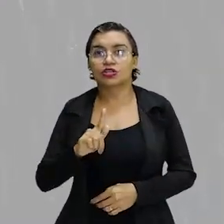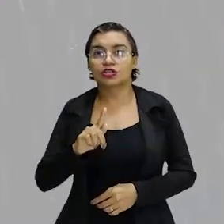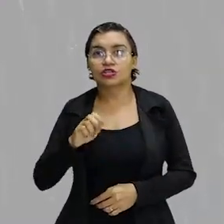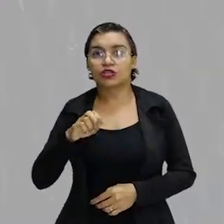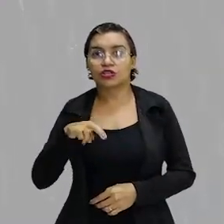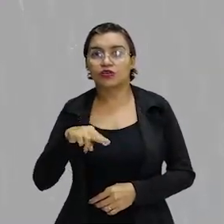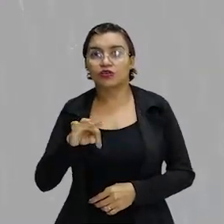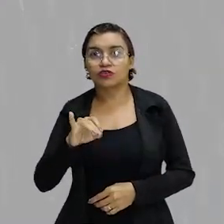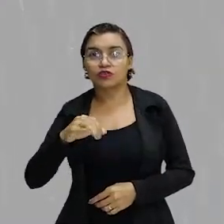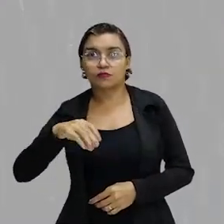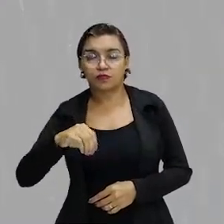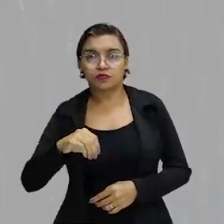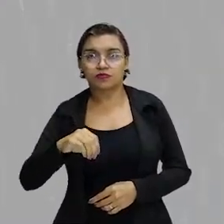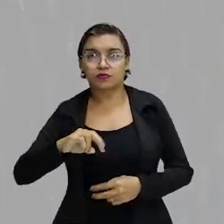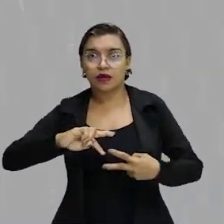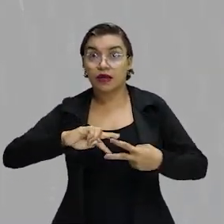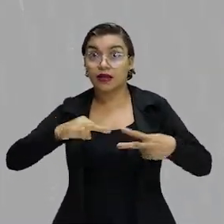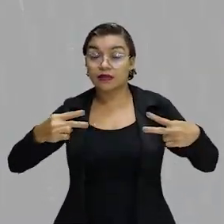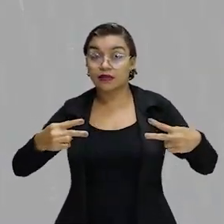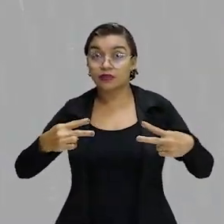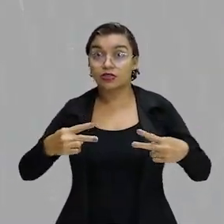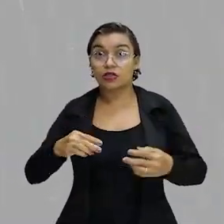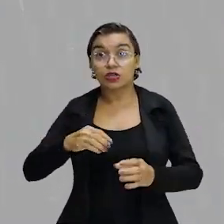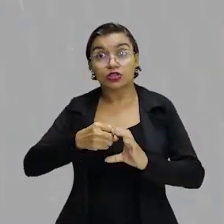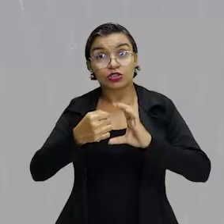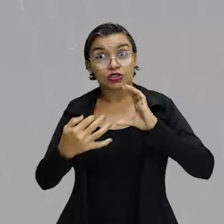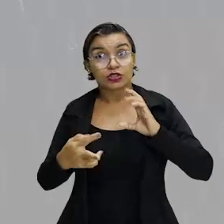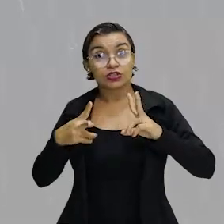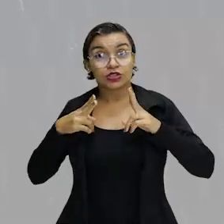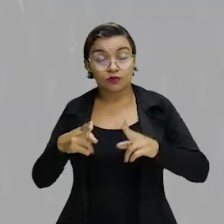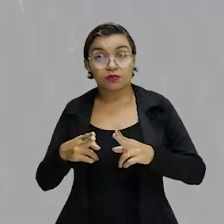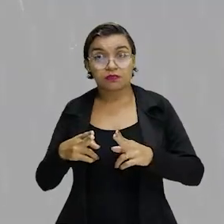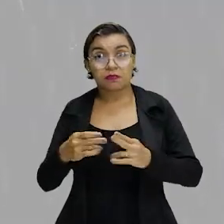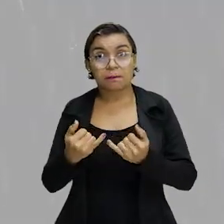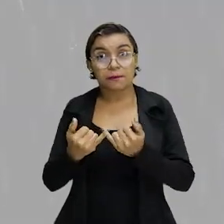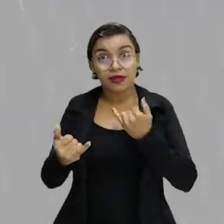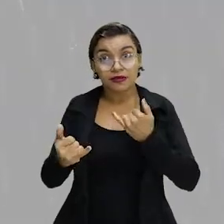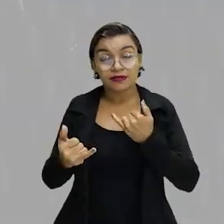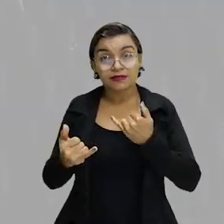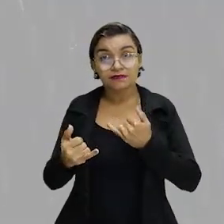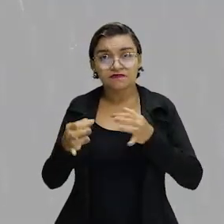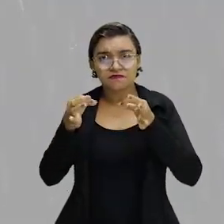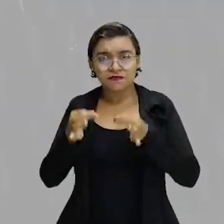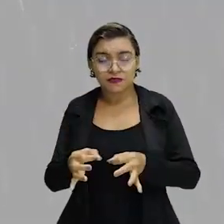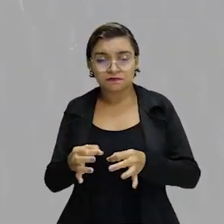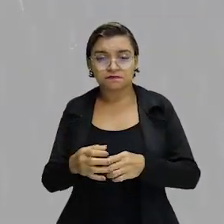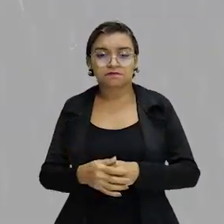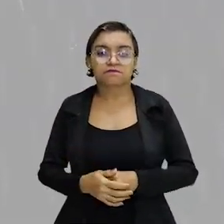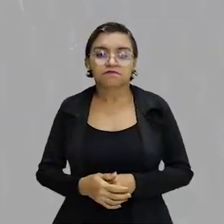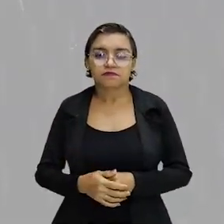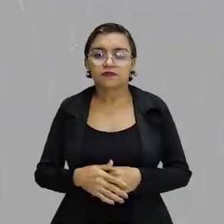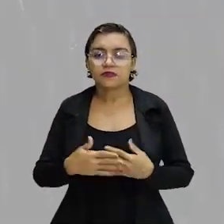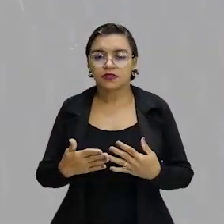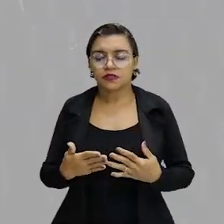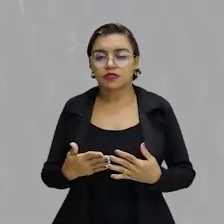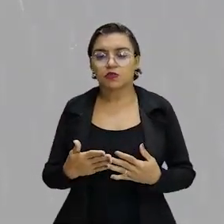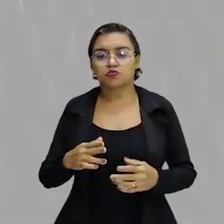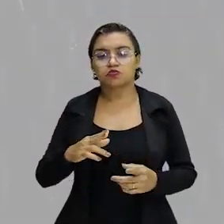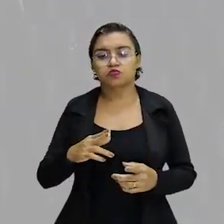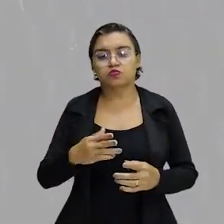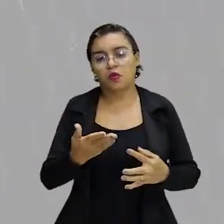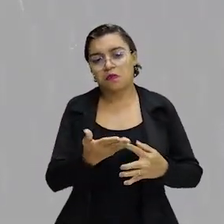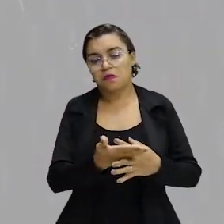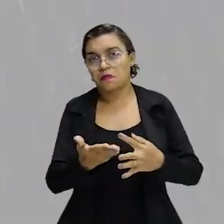característica genética. Porque eles são apenas cópias fiéis, certo? E nesse caso aqui a divisão binária.